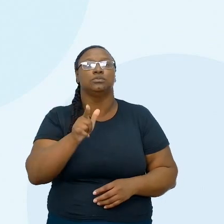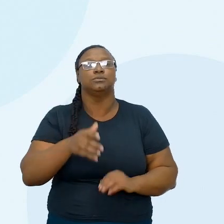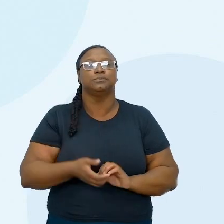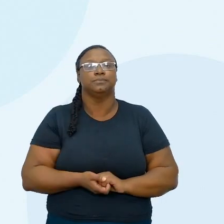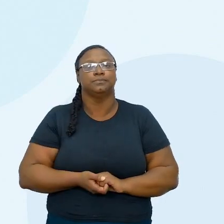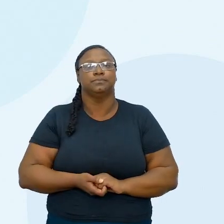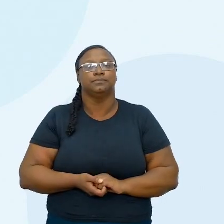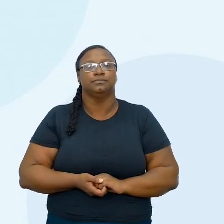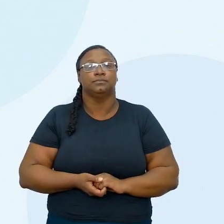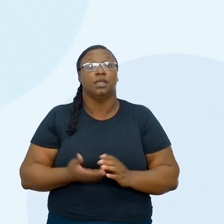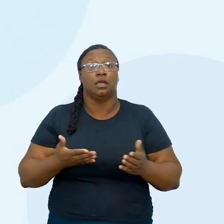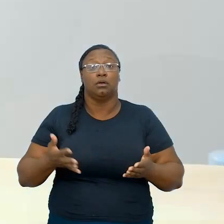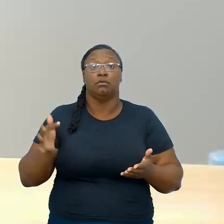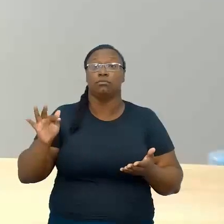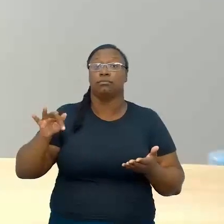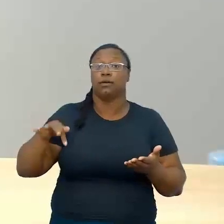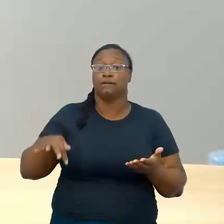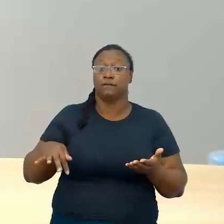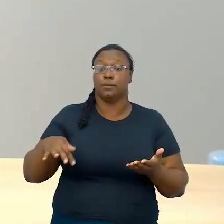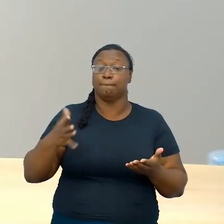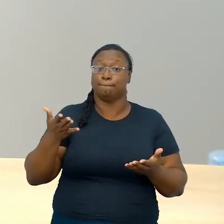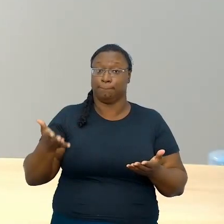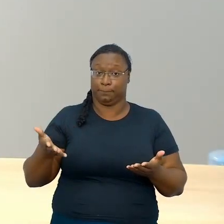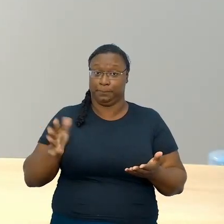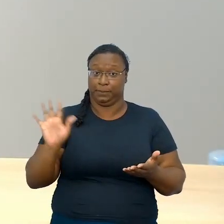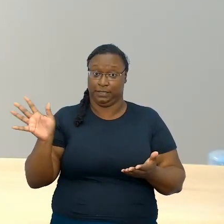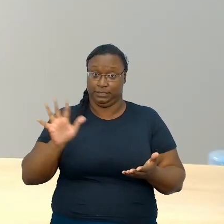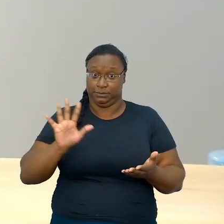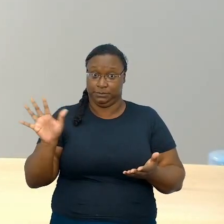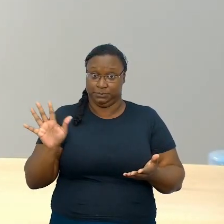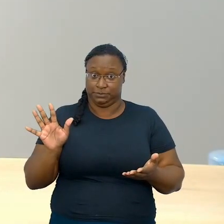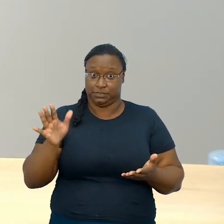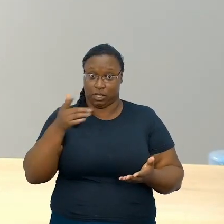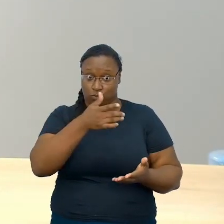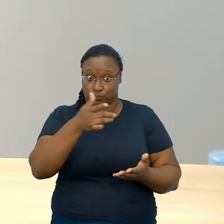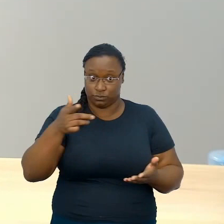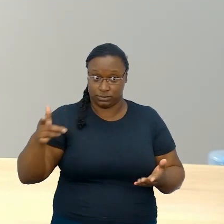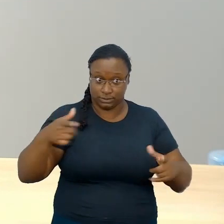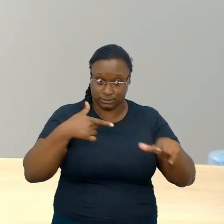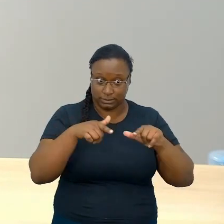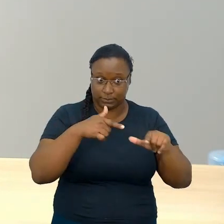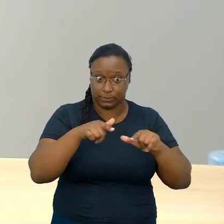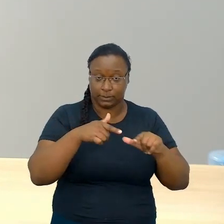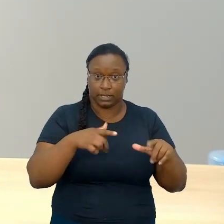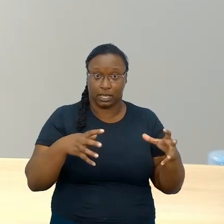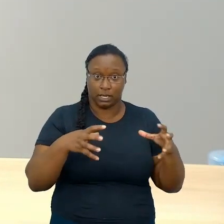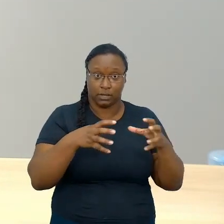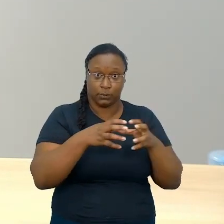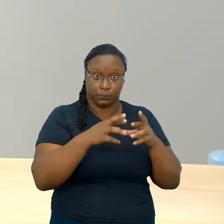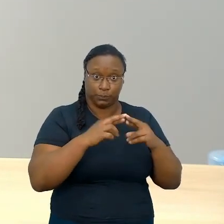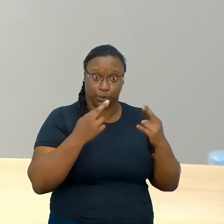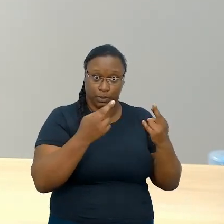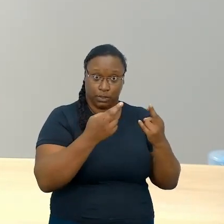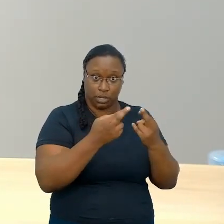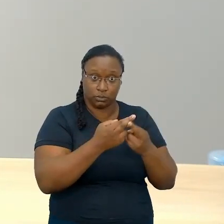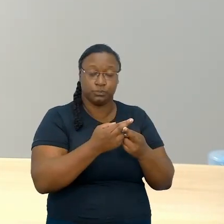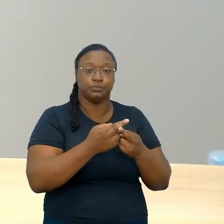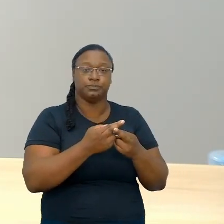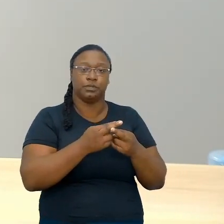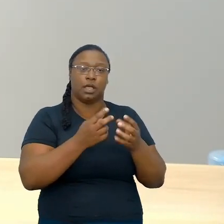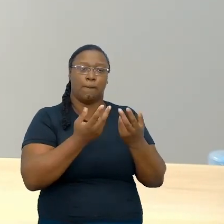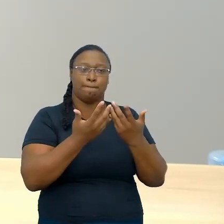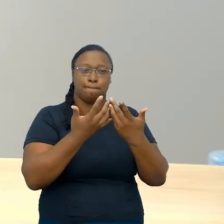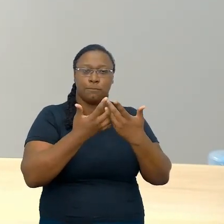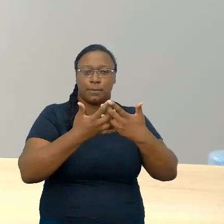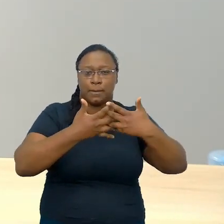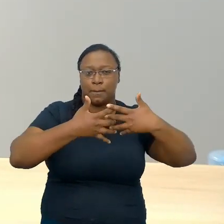vai parando por aqui, vai se despedir, deixar vocês trabalharem um pouquinho e fazerem a reunião de desdobramento. E aí eu peço para